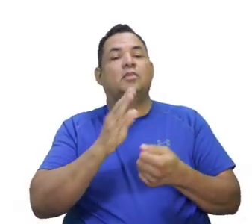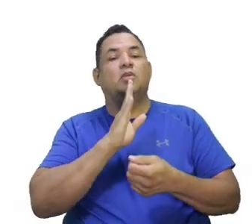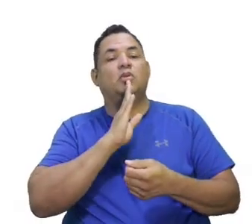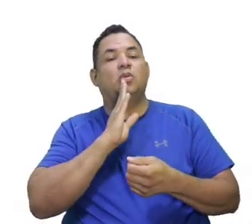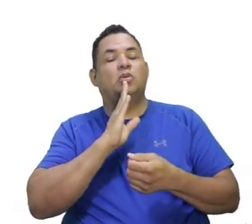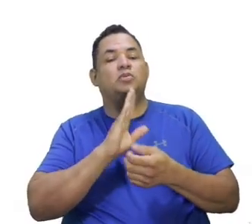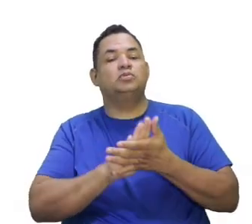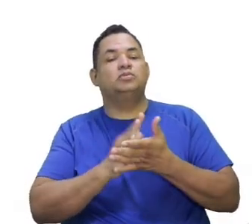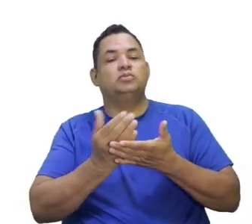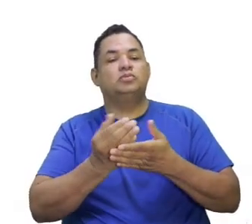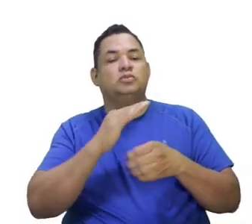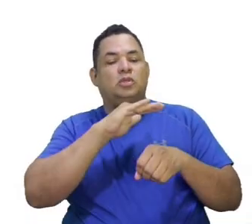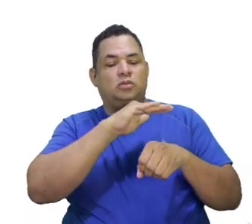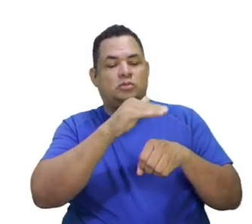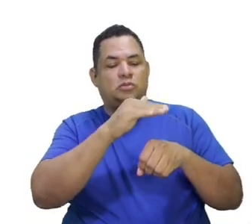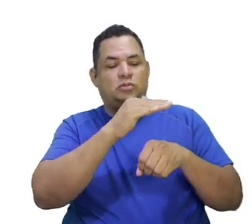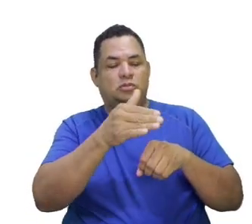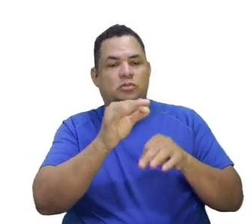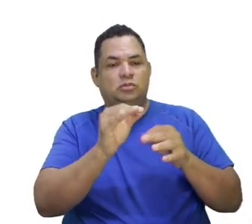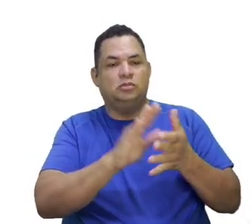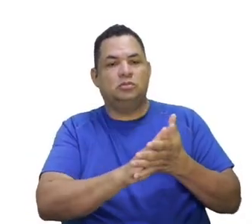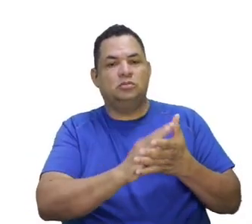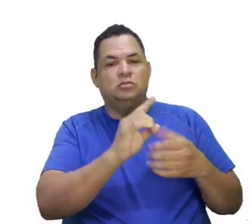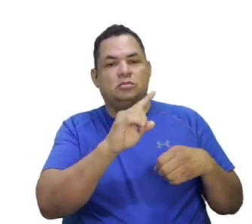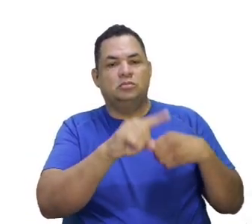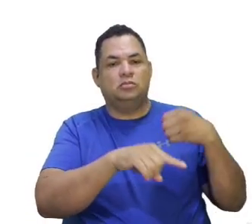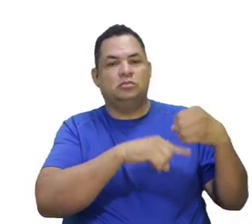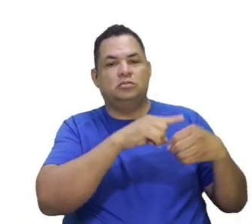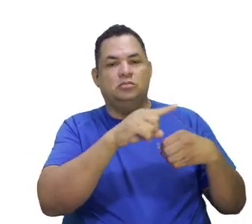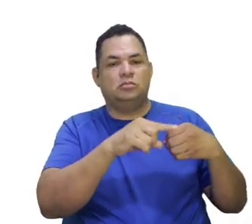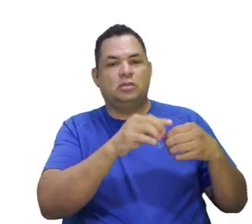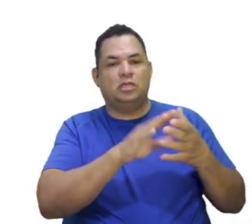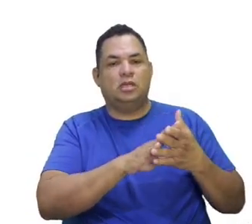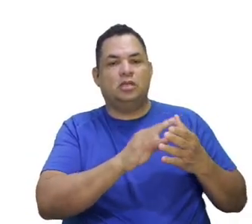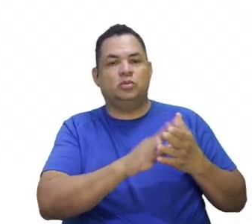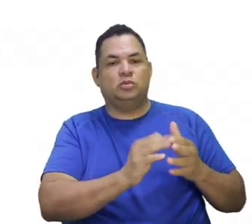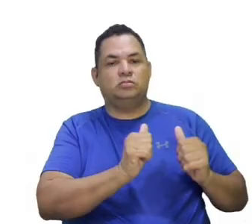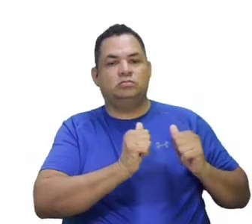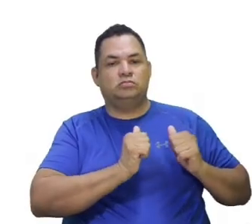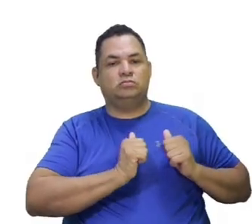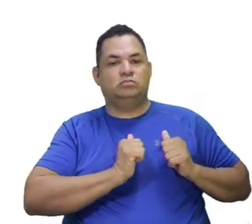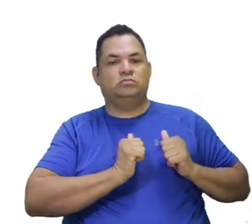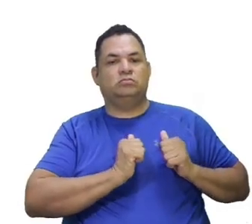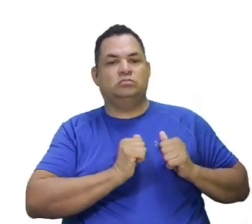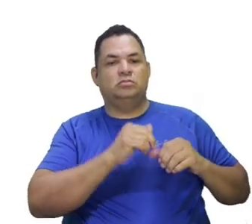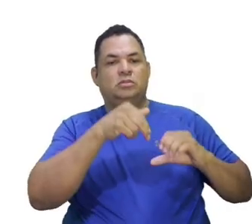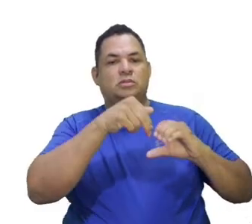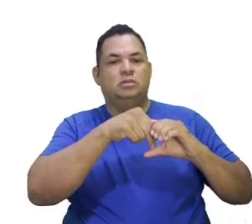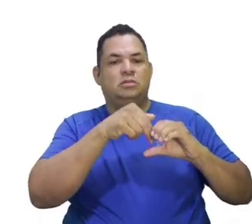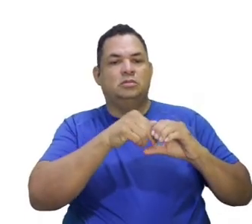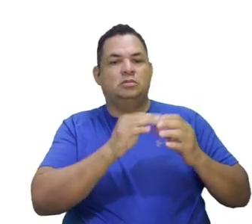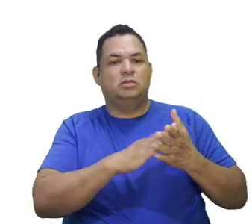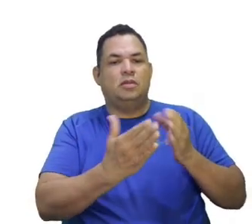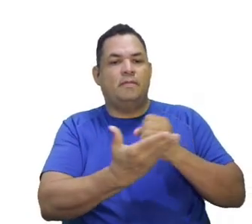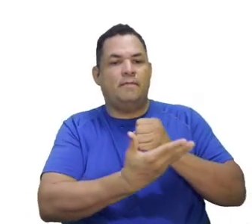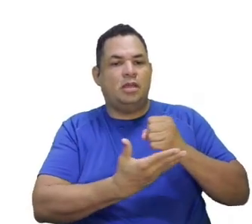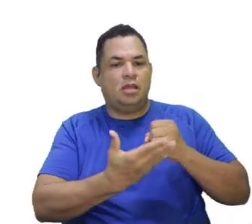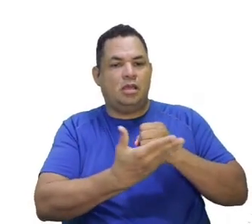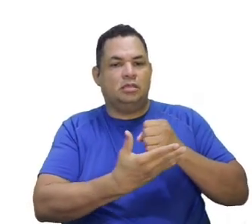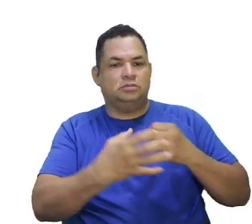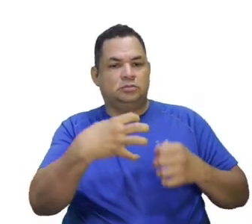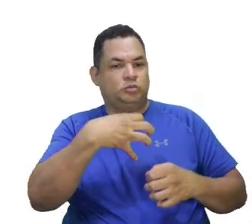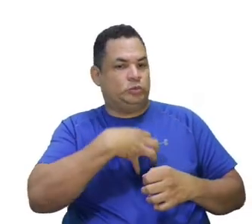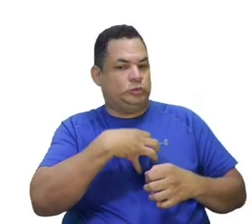a distribuição eletrônica do nosso átomo neutro, ou seja, do átomo no estado fundamental.